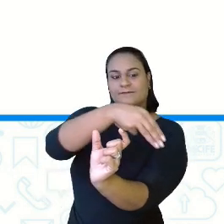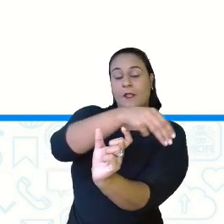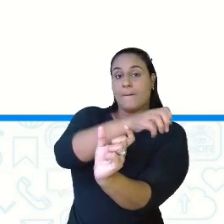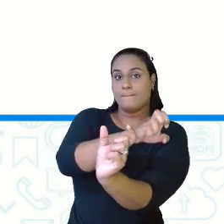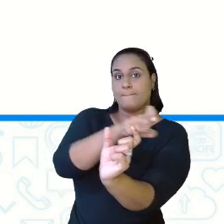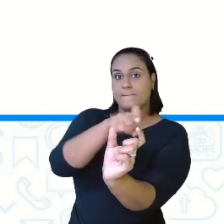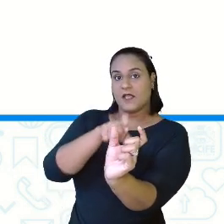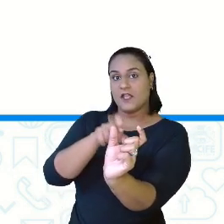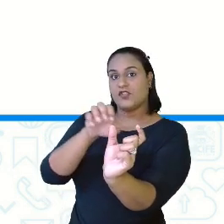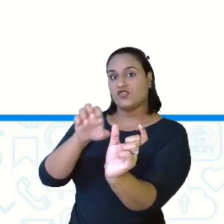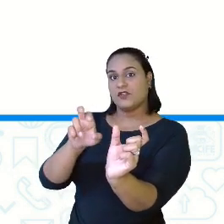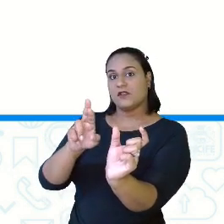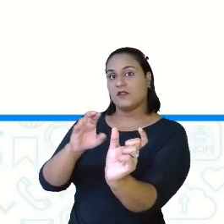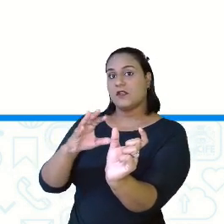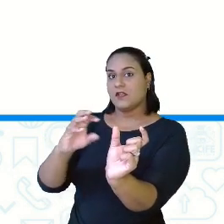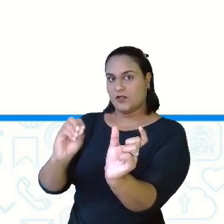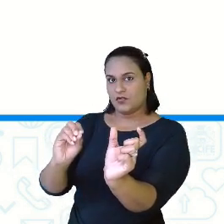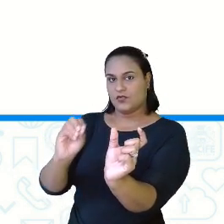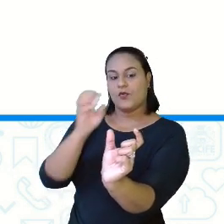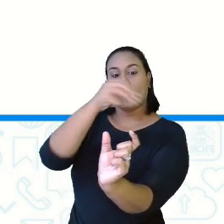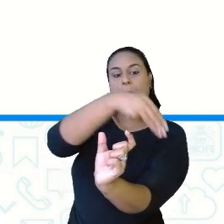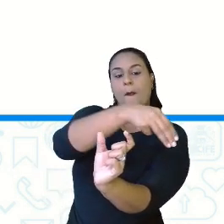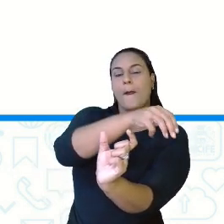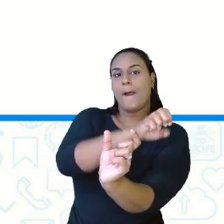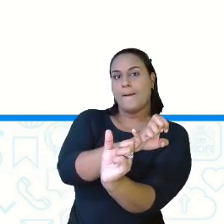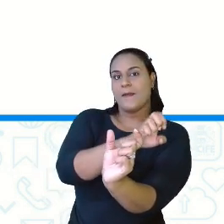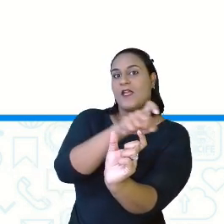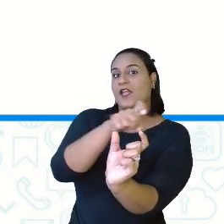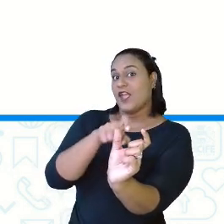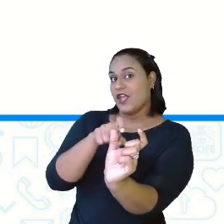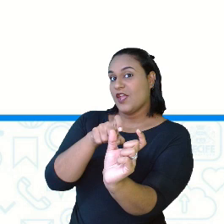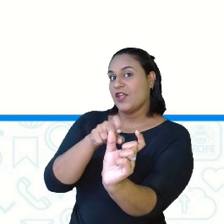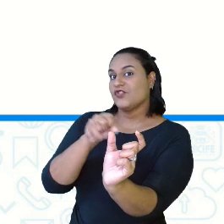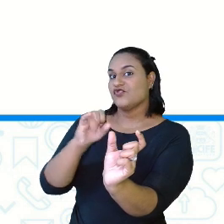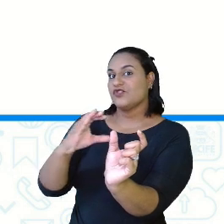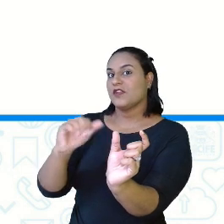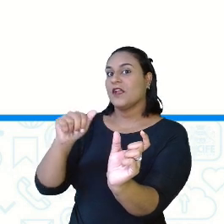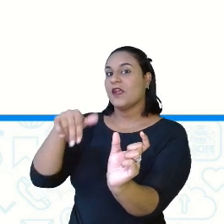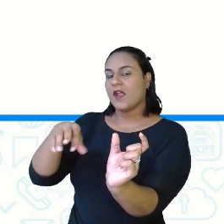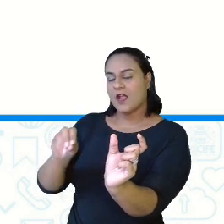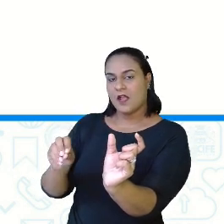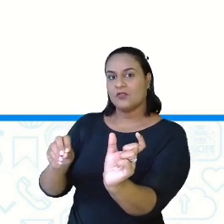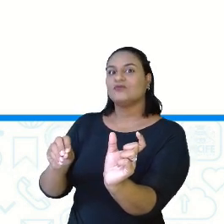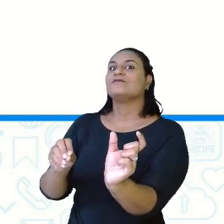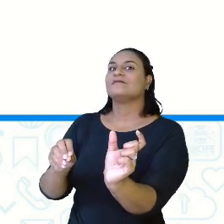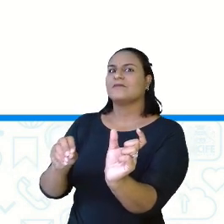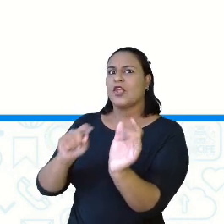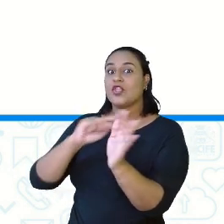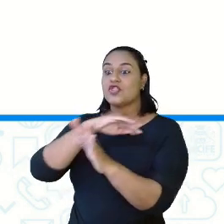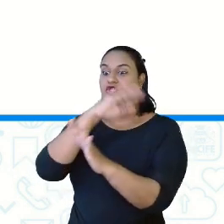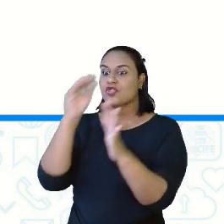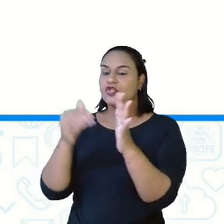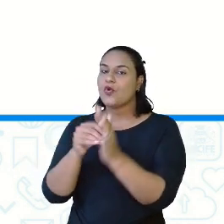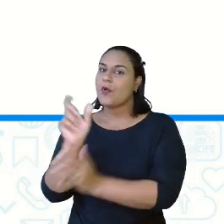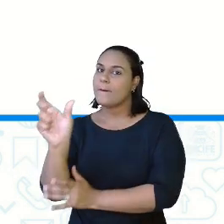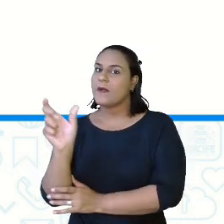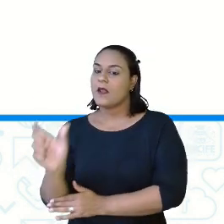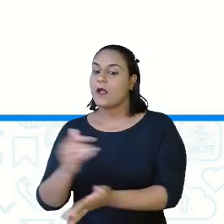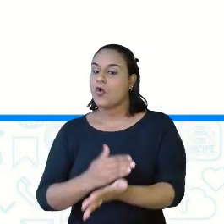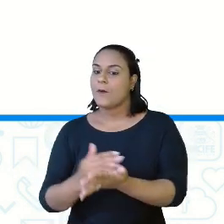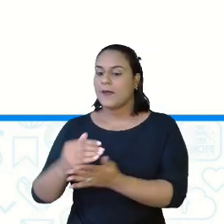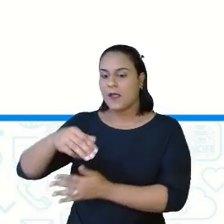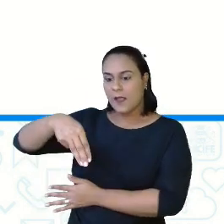mexerico, mexicano, mexicano, mexer, mexerico, todas começam